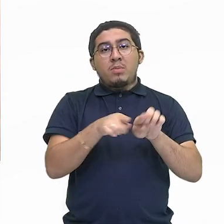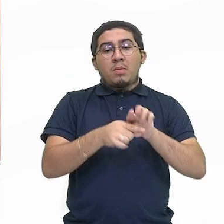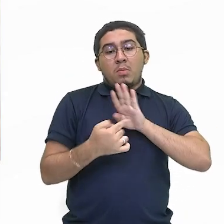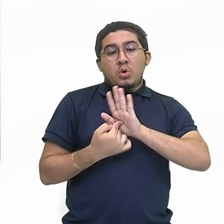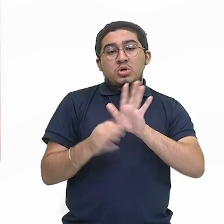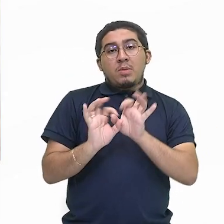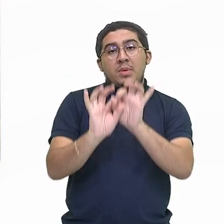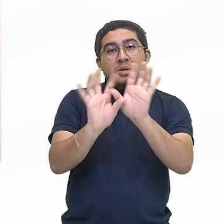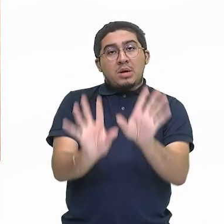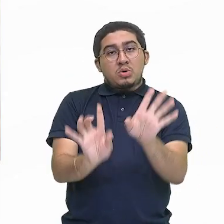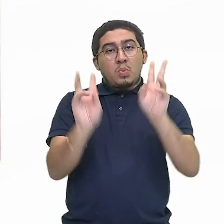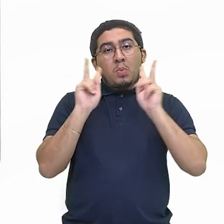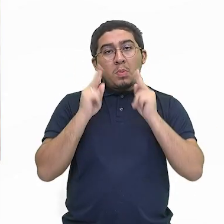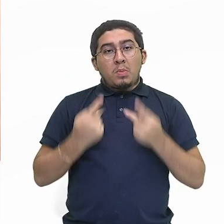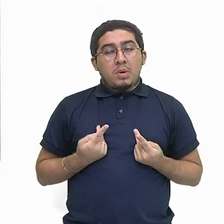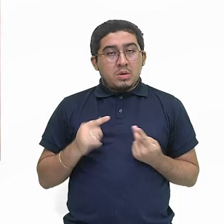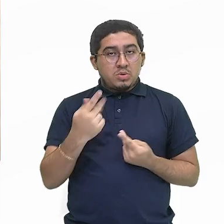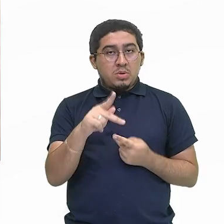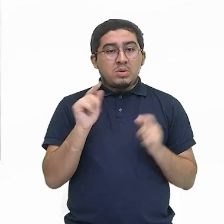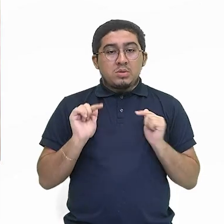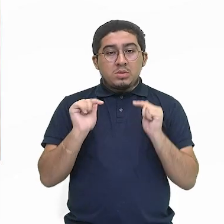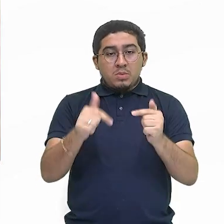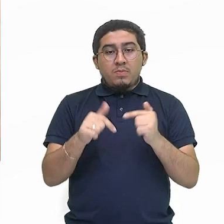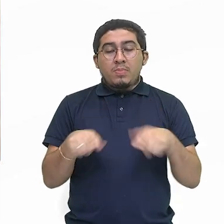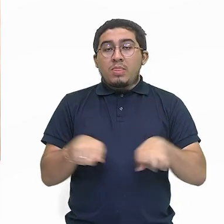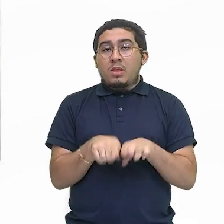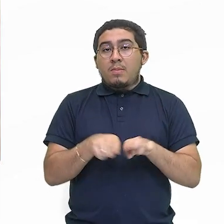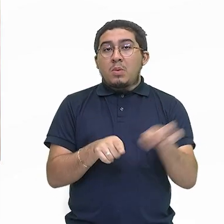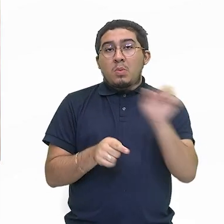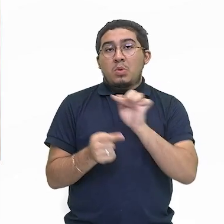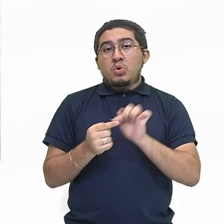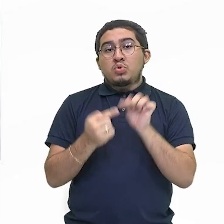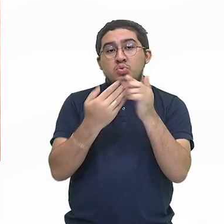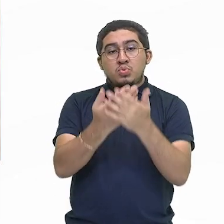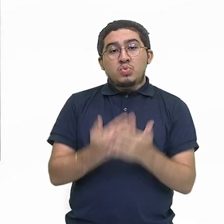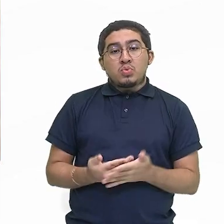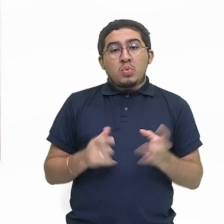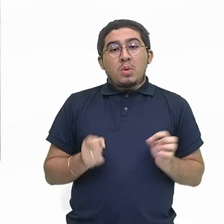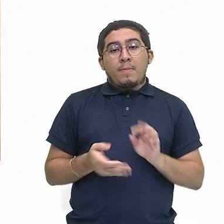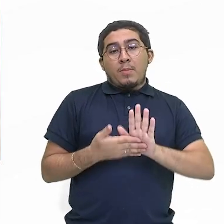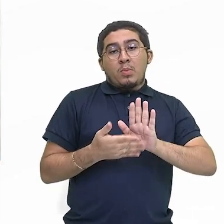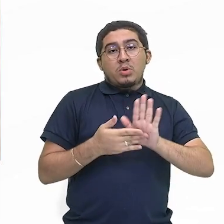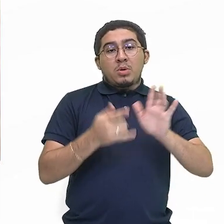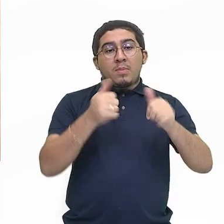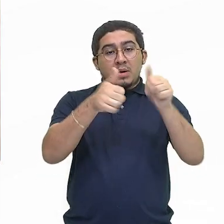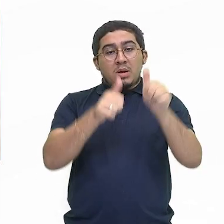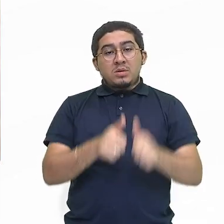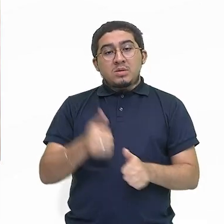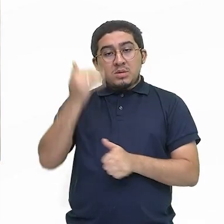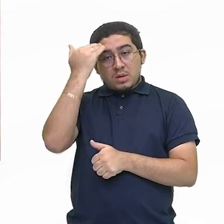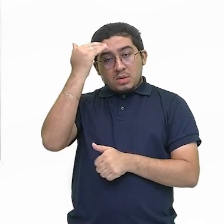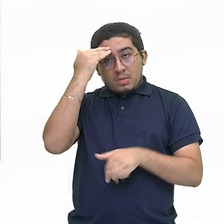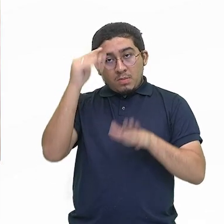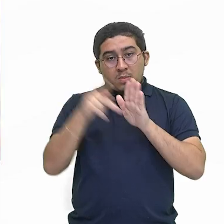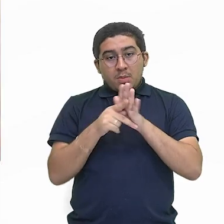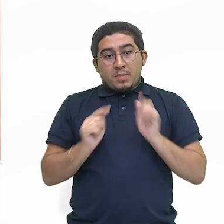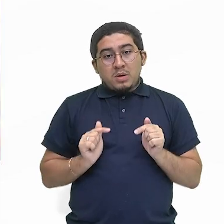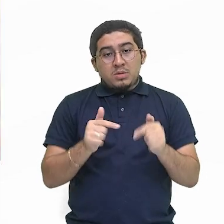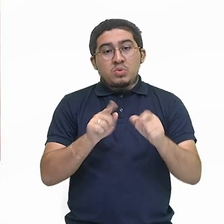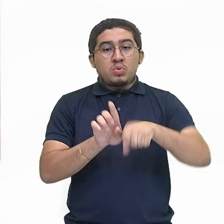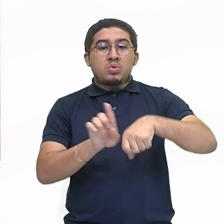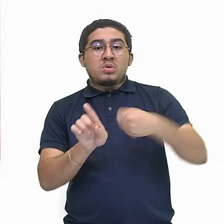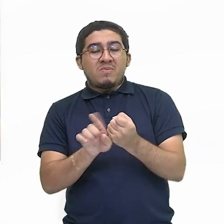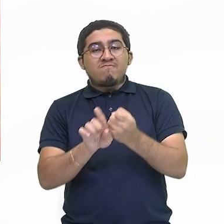do ser humano em suas ações. Objeto de estudo: Weber propôs uma análise compreensiva da ação social,